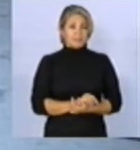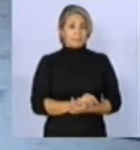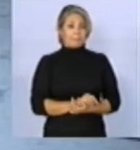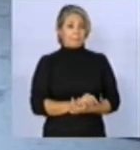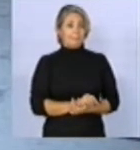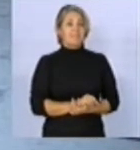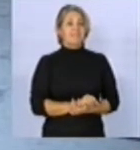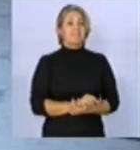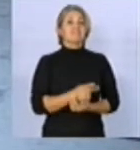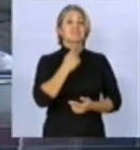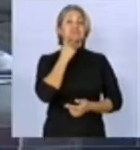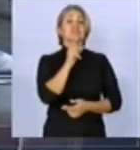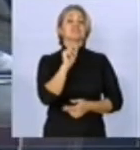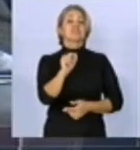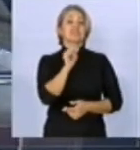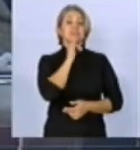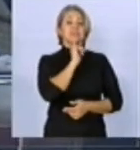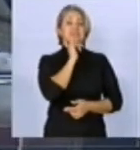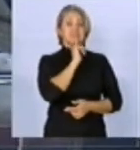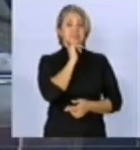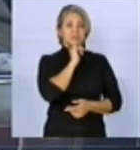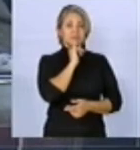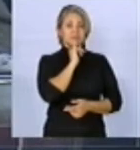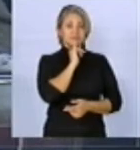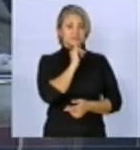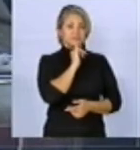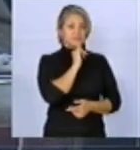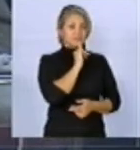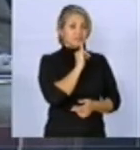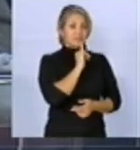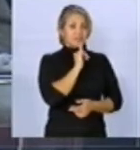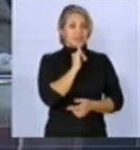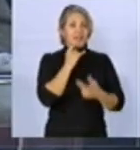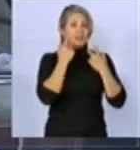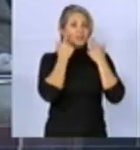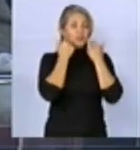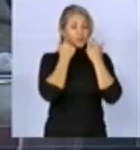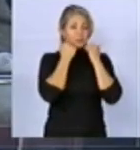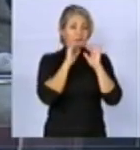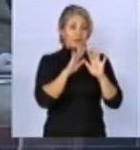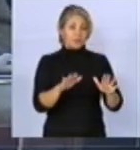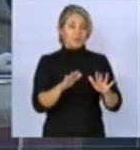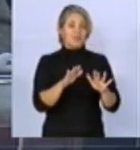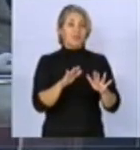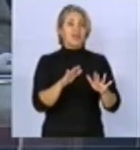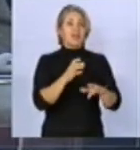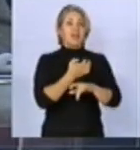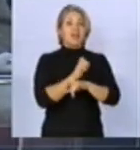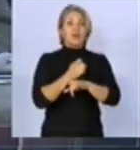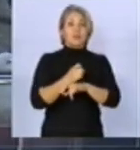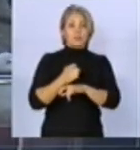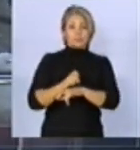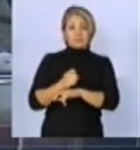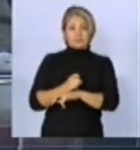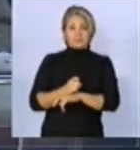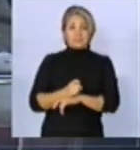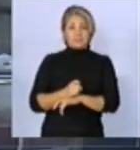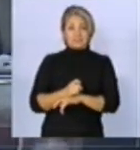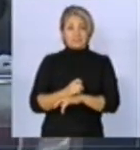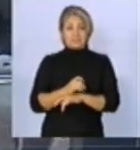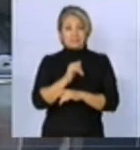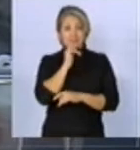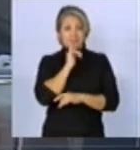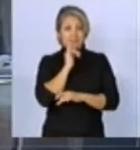Oi Alice Aqui tá dizendo ali é tradicional é Alagoas tem tradicional é a a